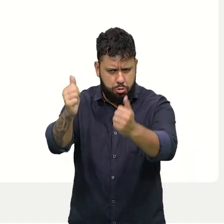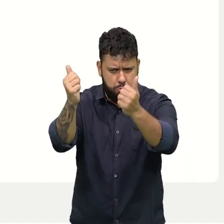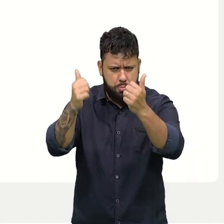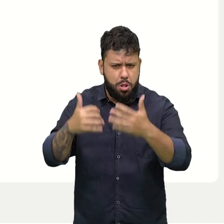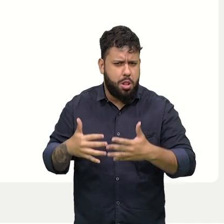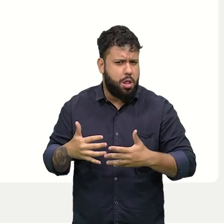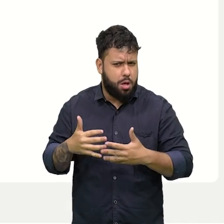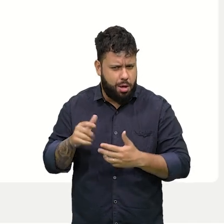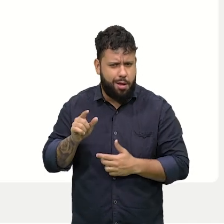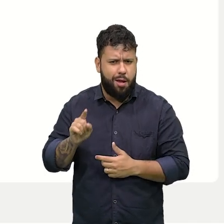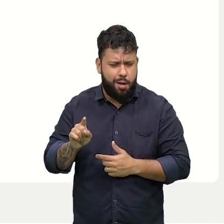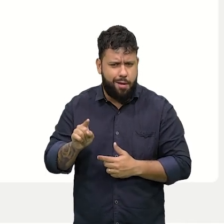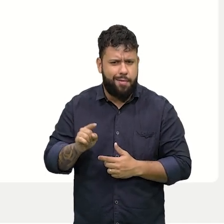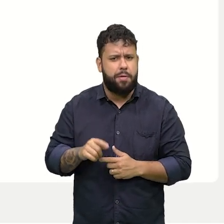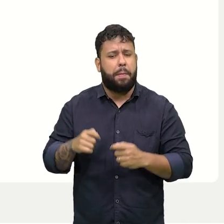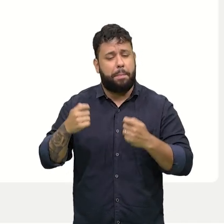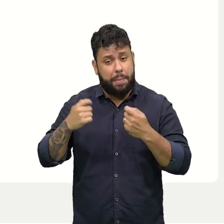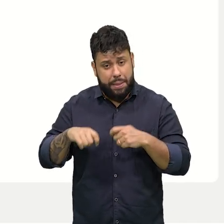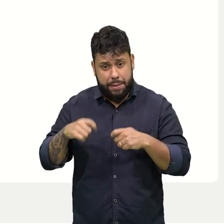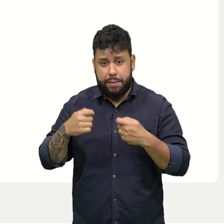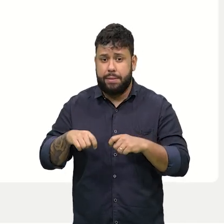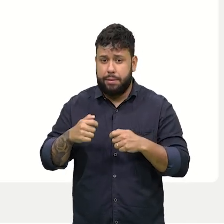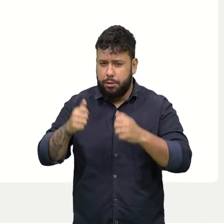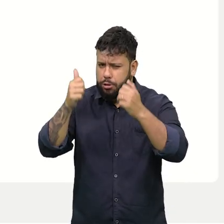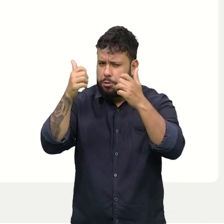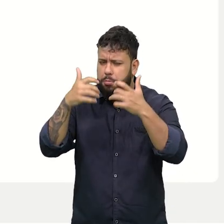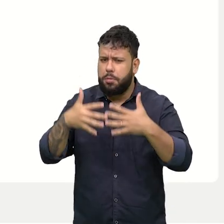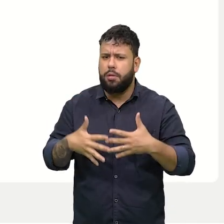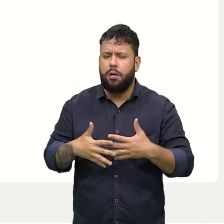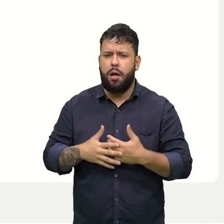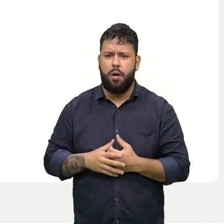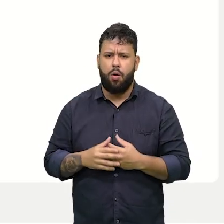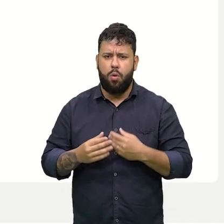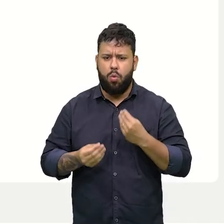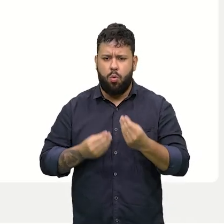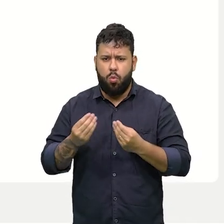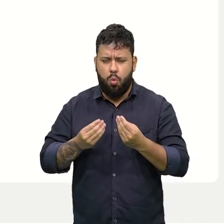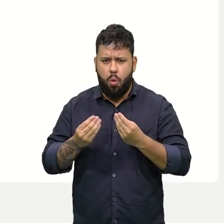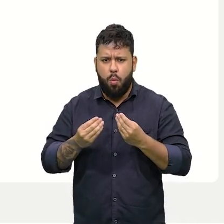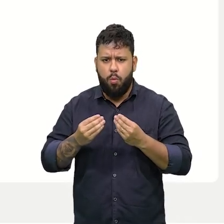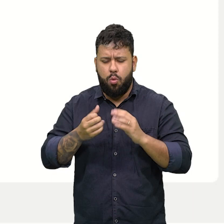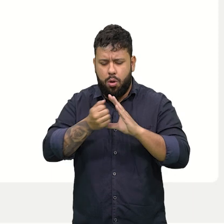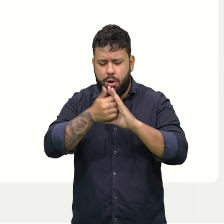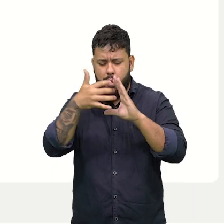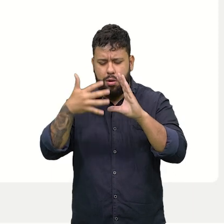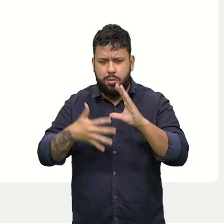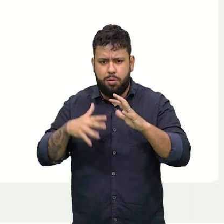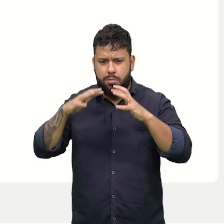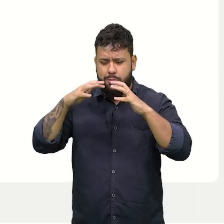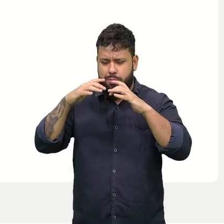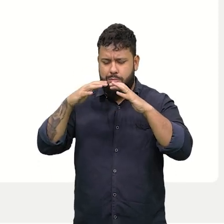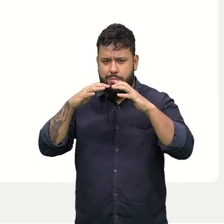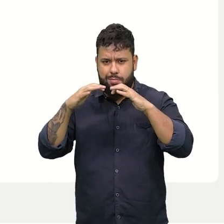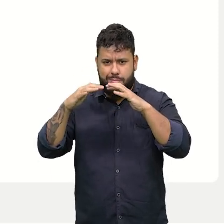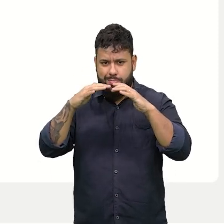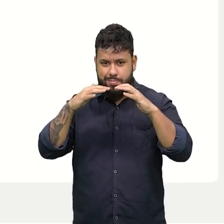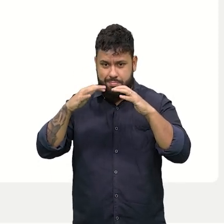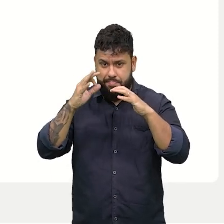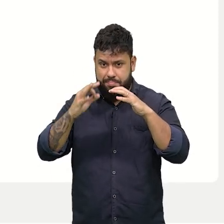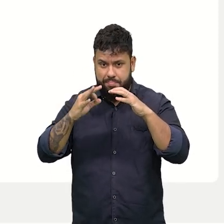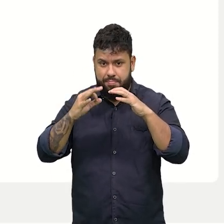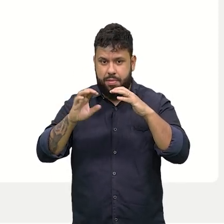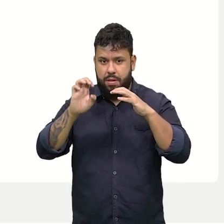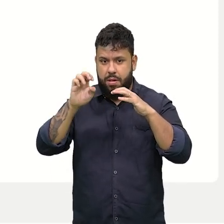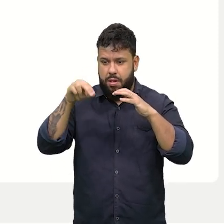explicar isso para você, eu vou precisar te explicar a anatomia do encéfalo. Olha aqui comigo,